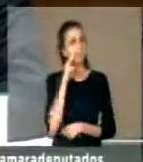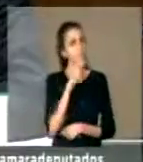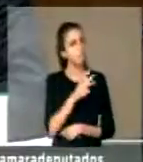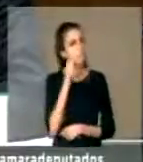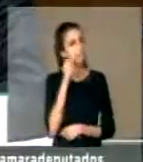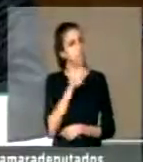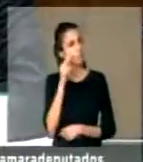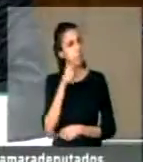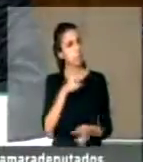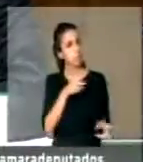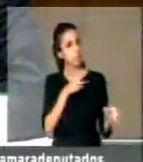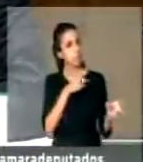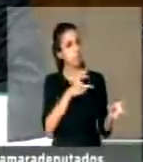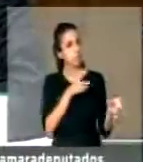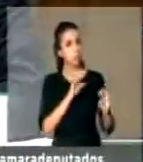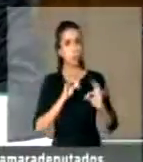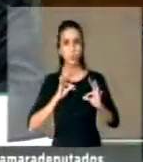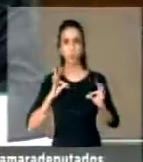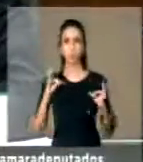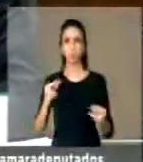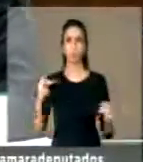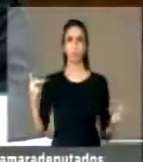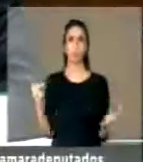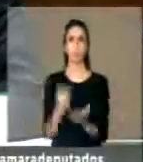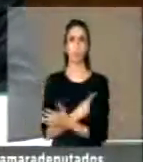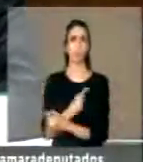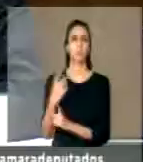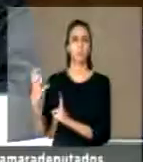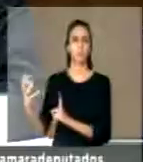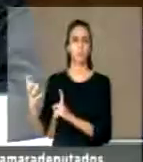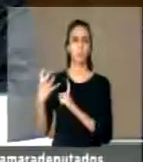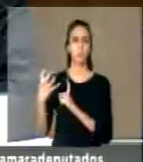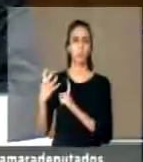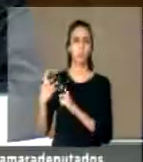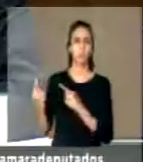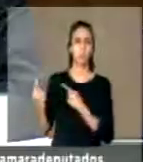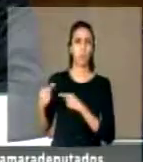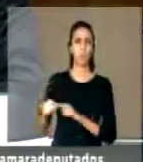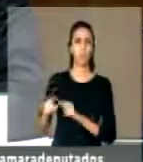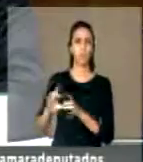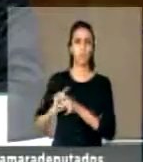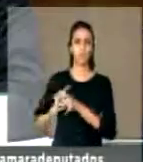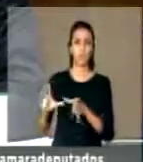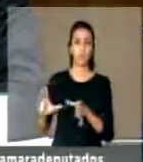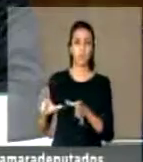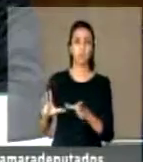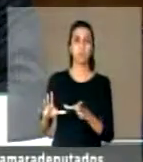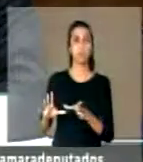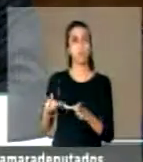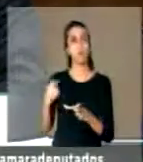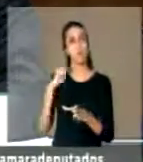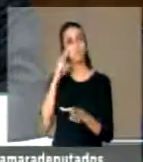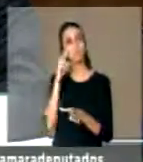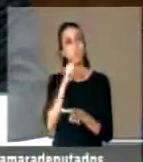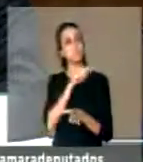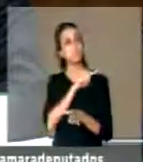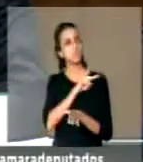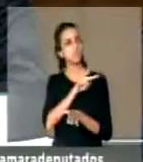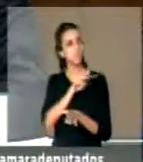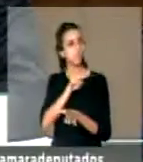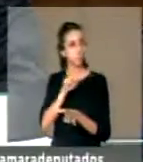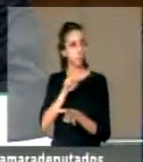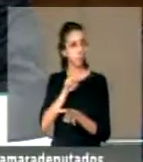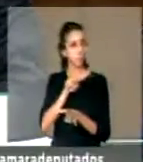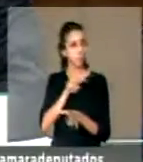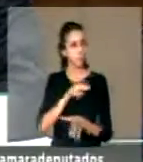conviver com as sotainas negras que apontavam o breviário libertário como antídoto à truculência de Portugal,